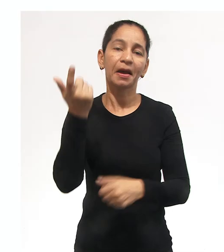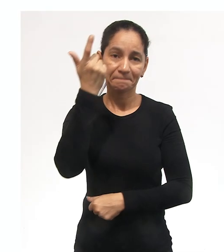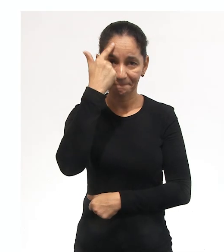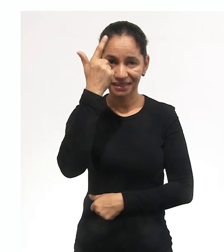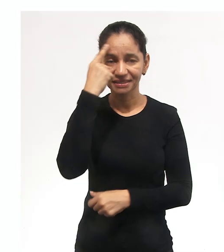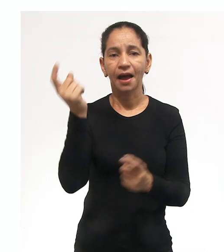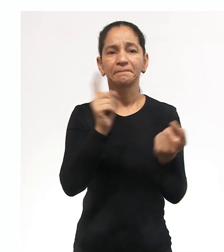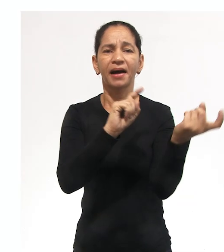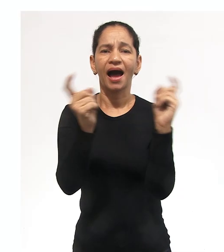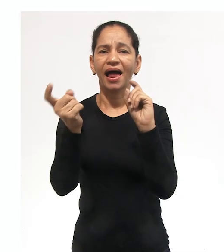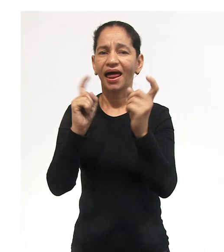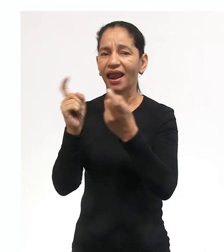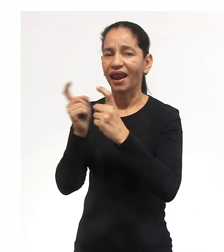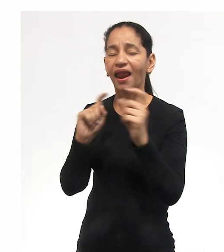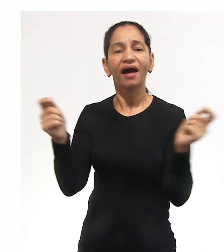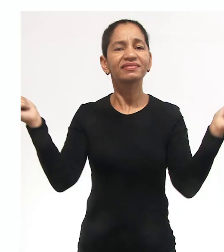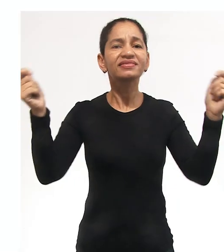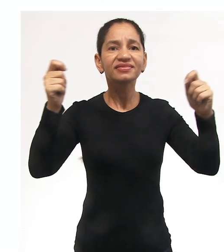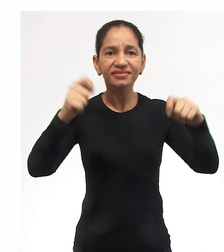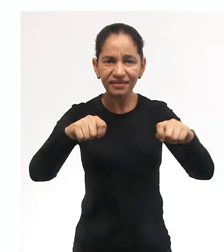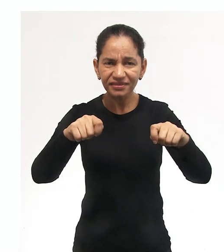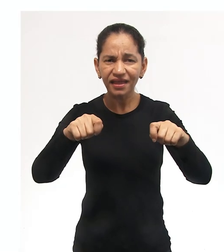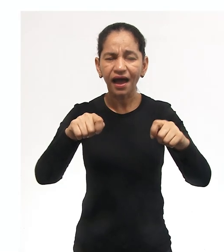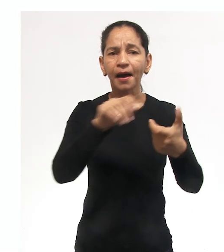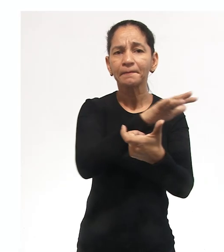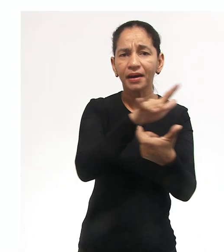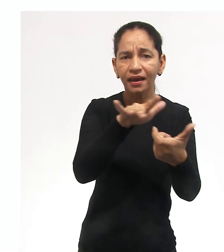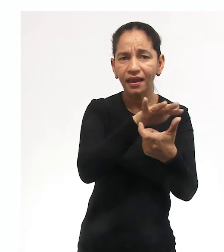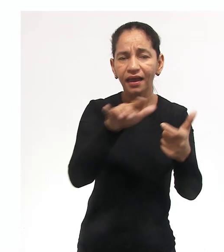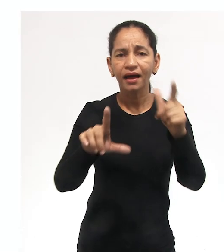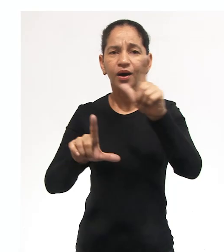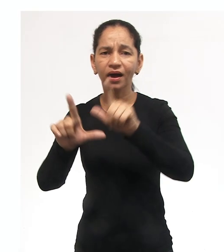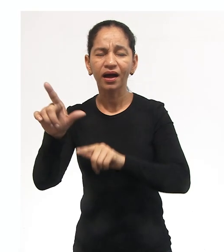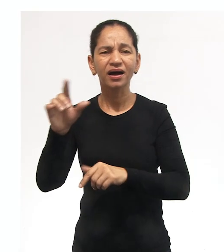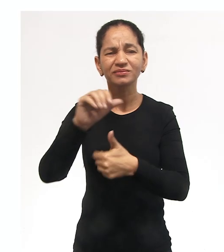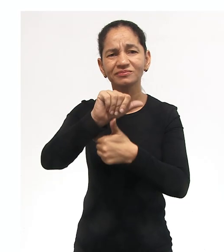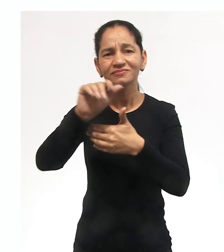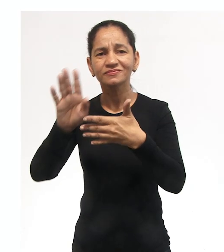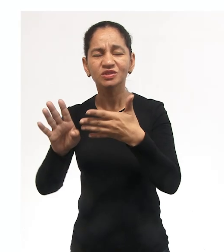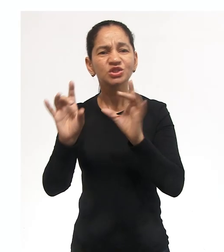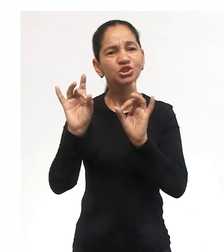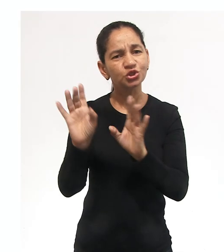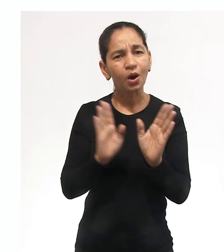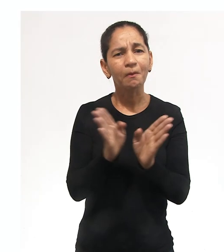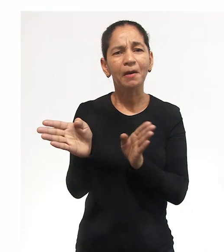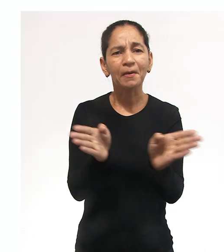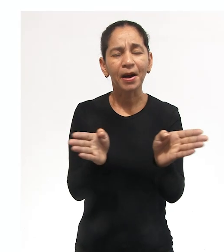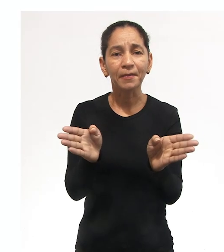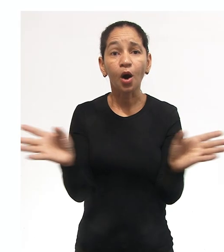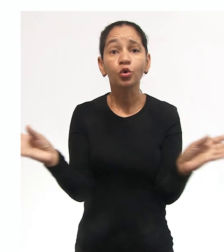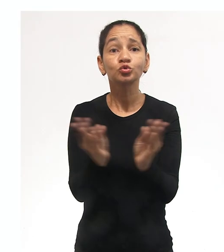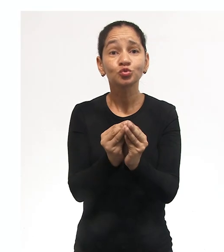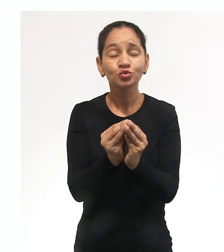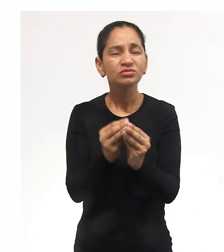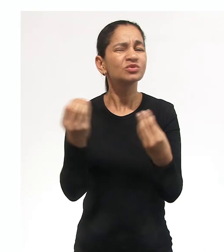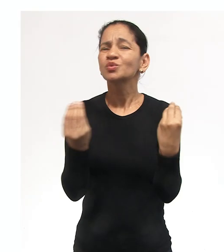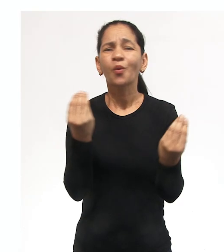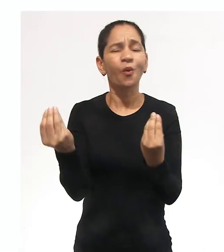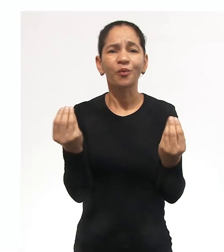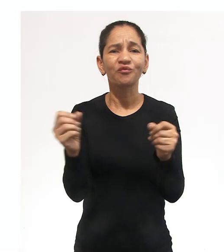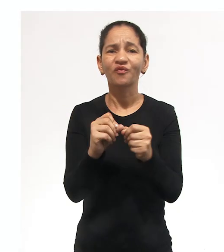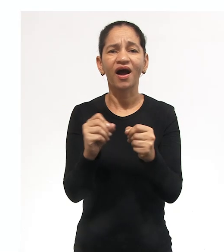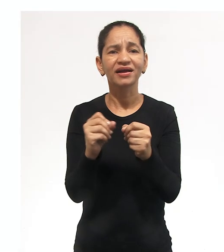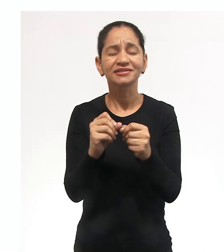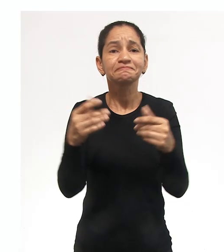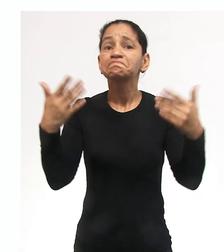isso. Será que é possível alfabetizar letrando? O uso da escrita e suas funções na sociedade. Como fazer